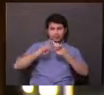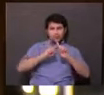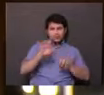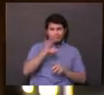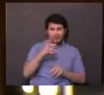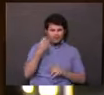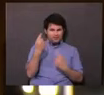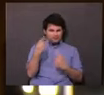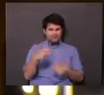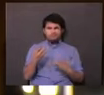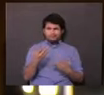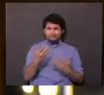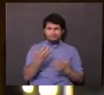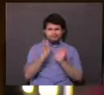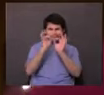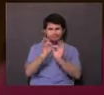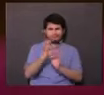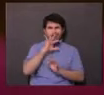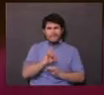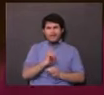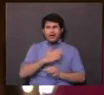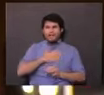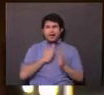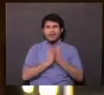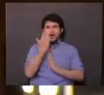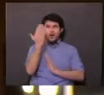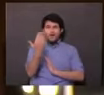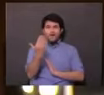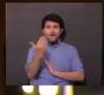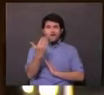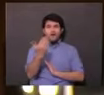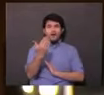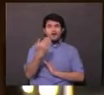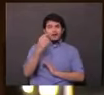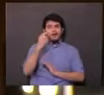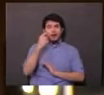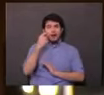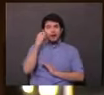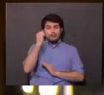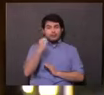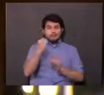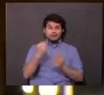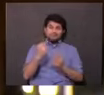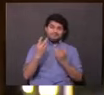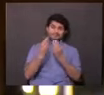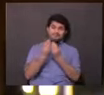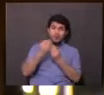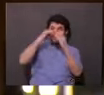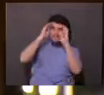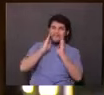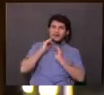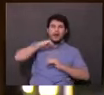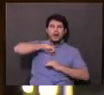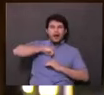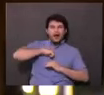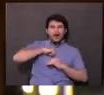de violência maltratam os filhos amados de Deus e ofendem-no. Com Maria, portadora da alegria